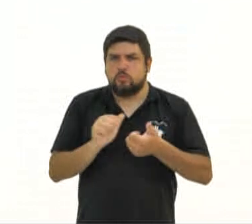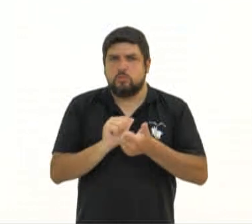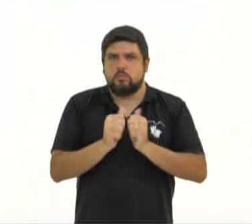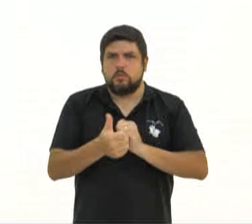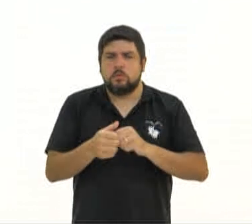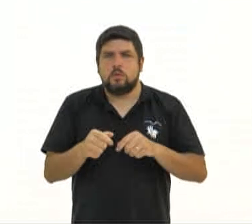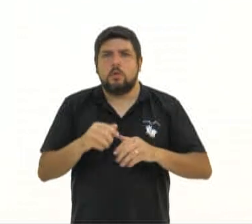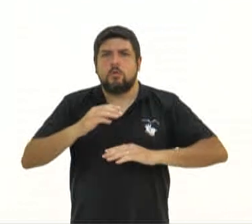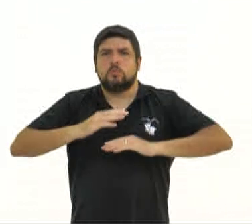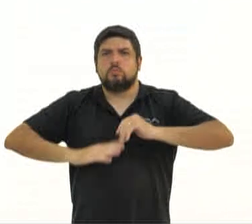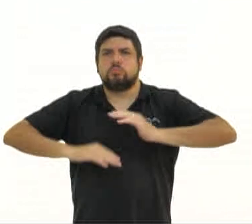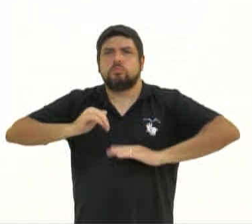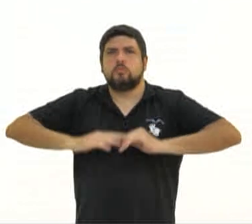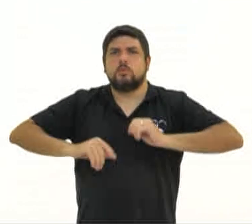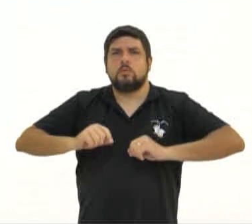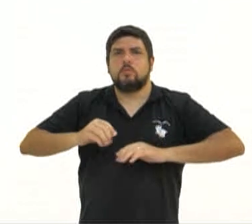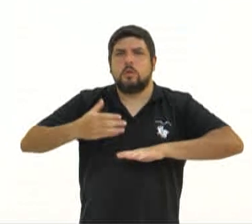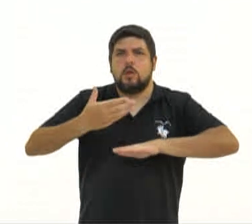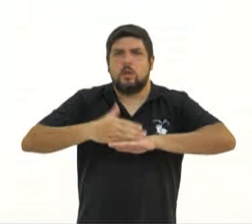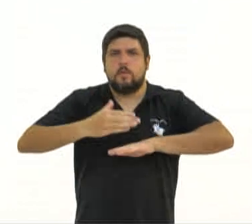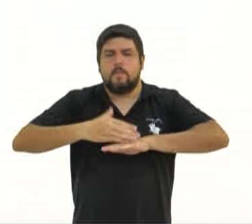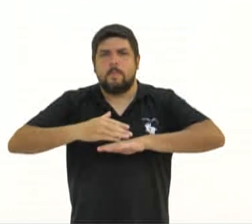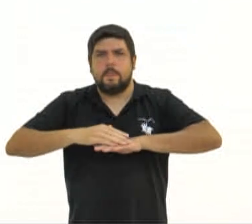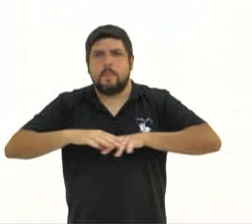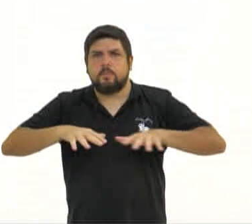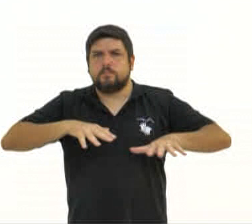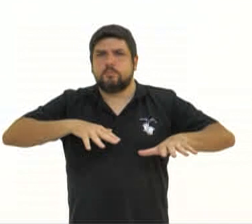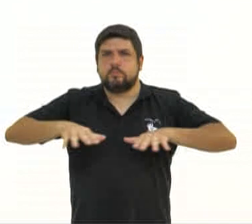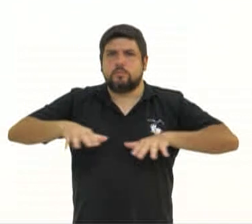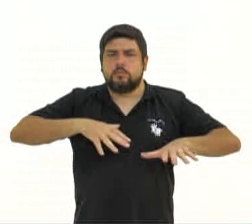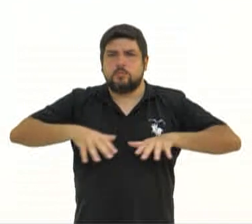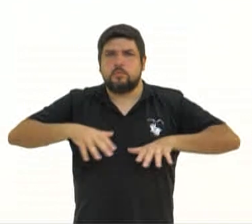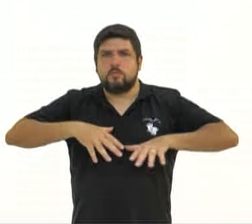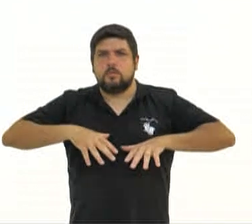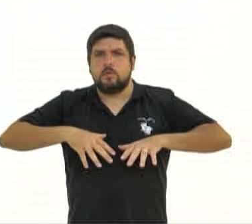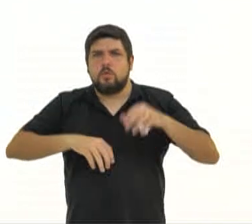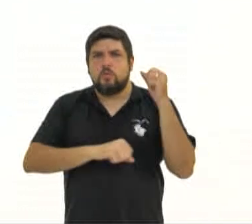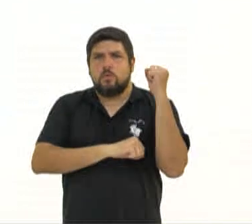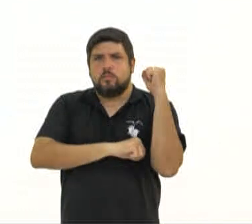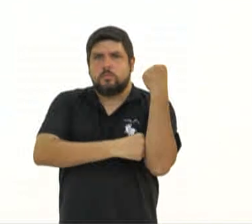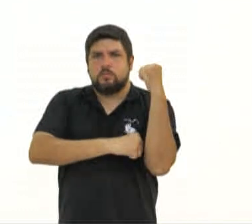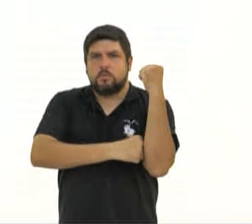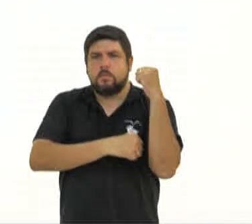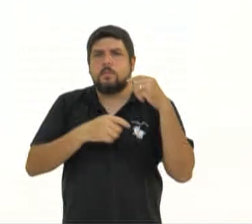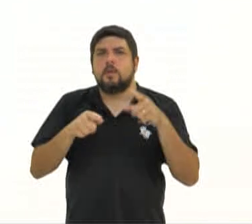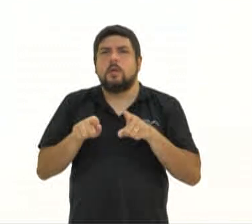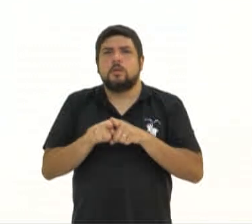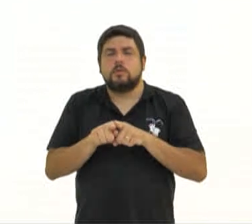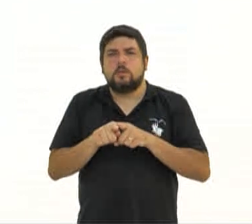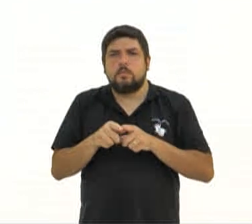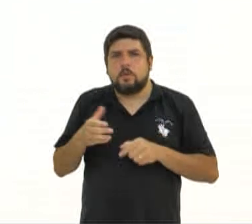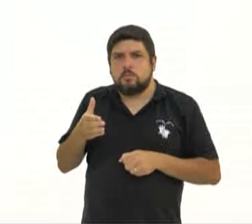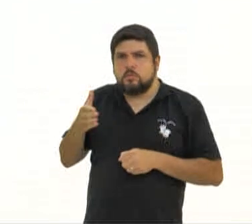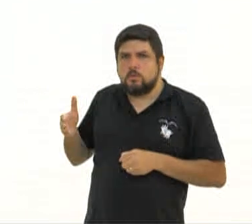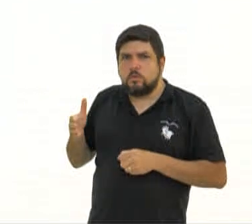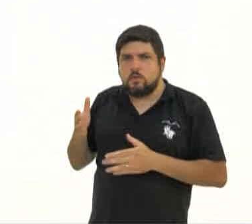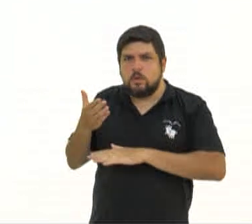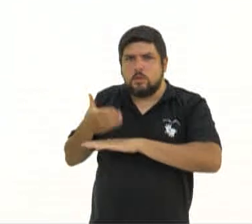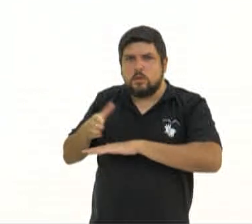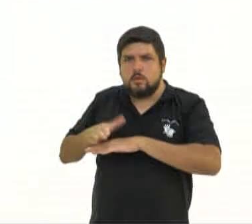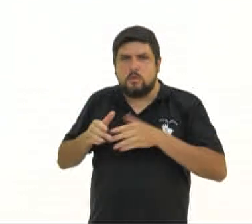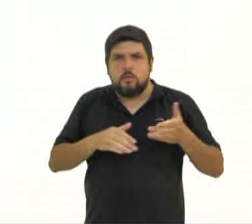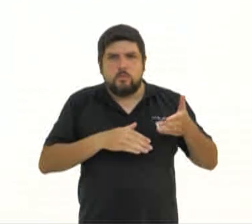desenvolvendo as habilidades psicomotoras, como a coordenação motora, a lateralidade, estruturação espacial e